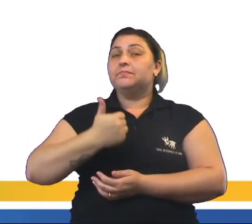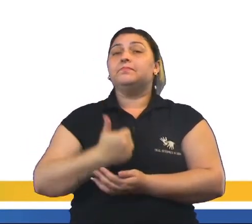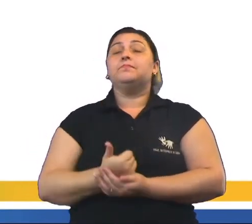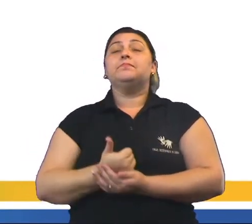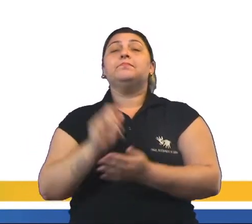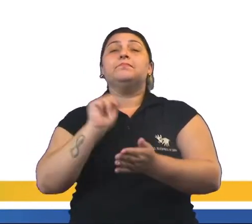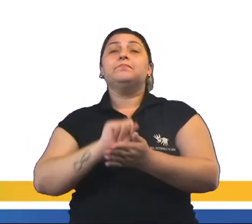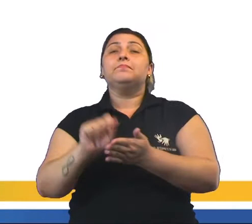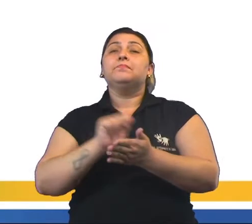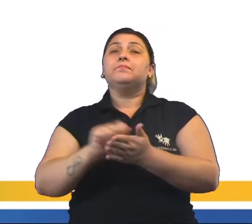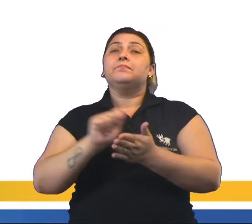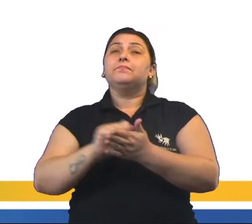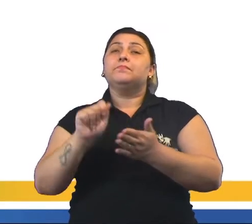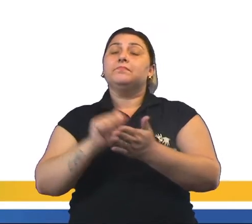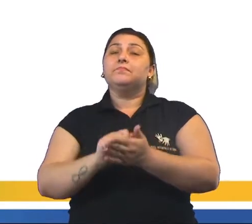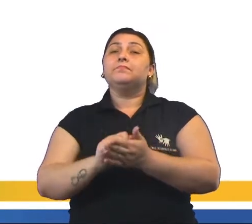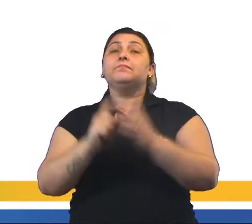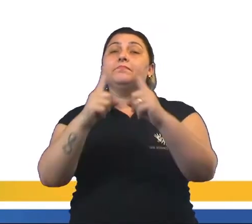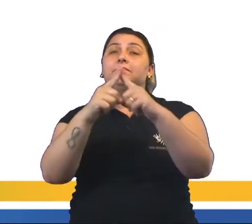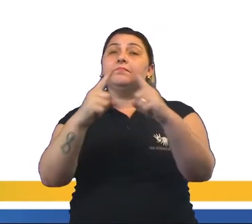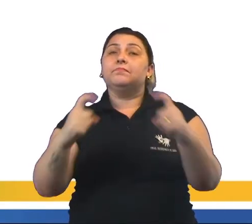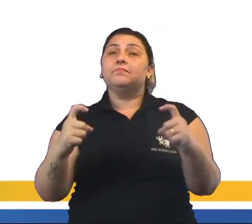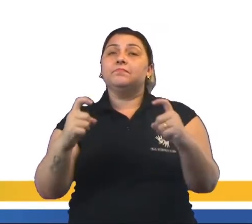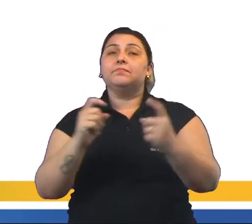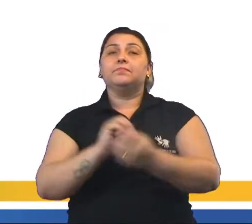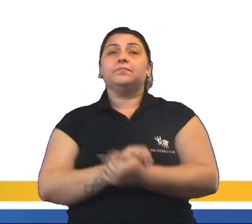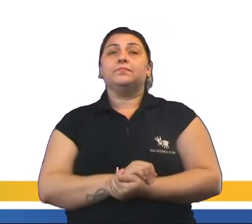relatar, de modo científico,